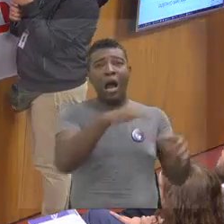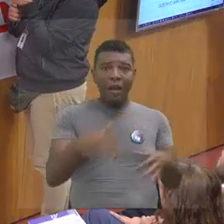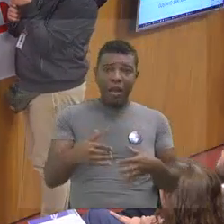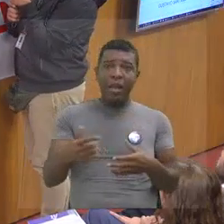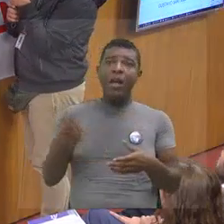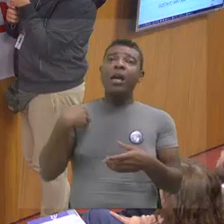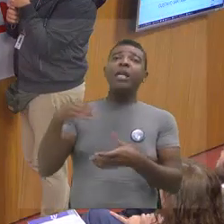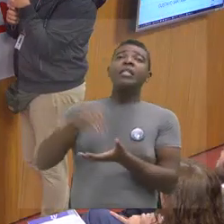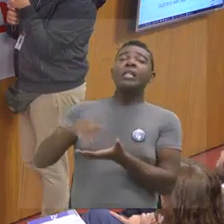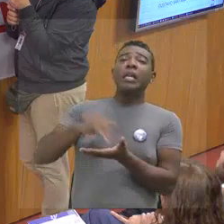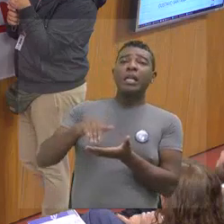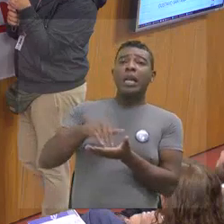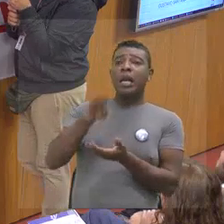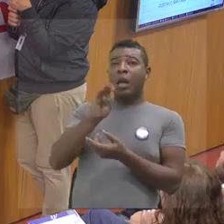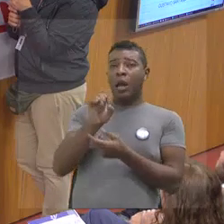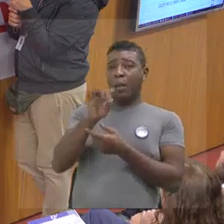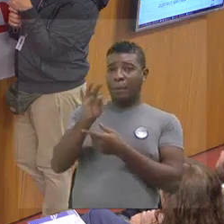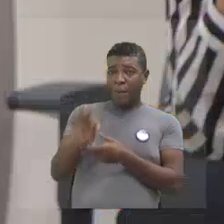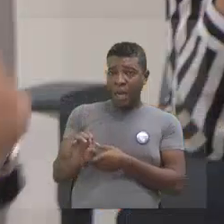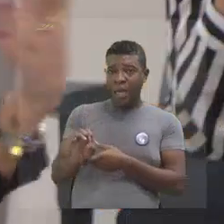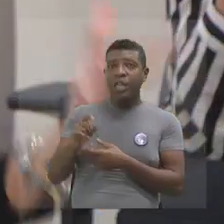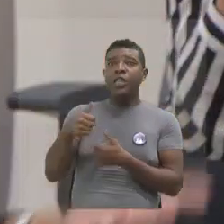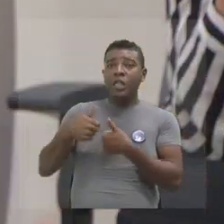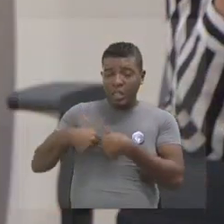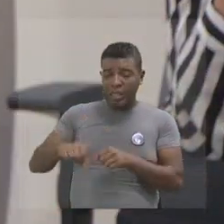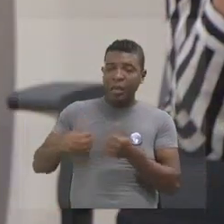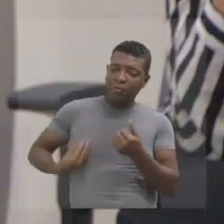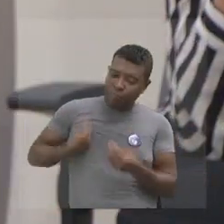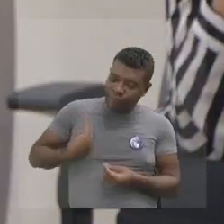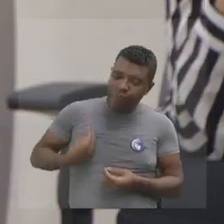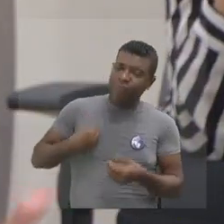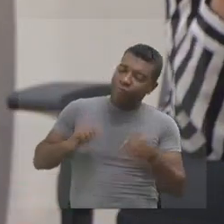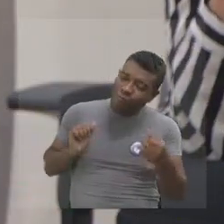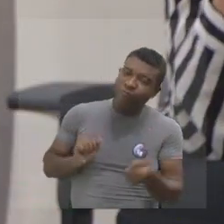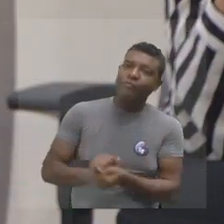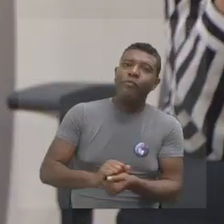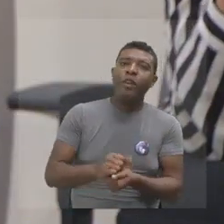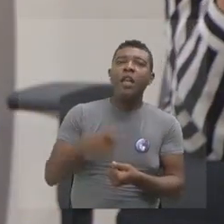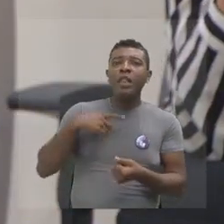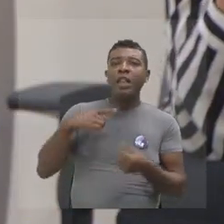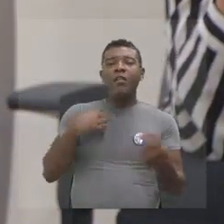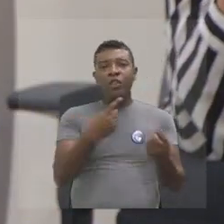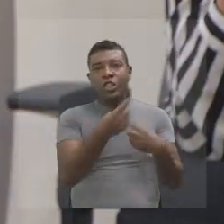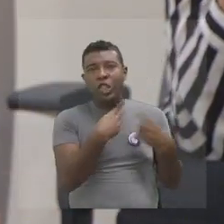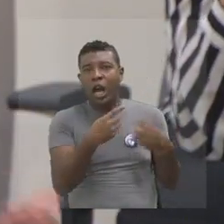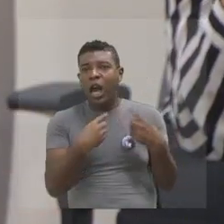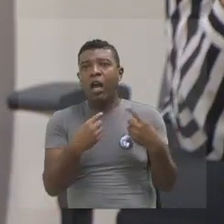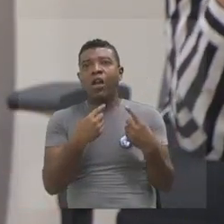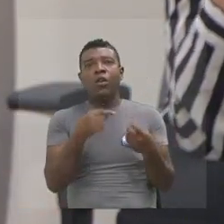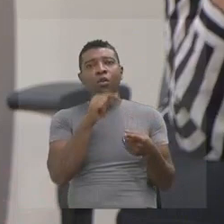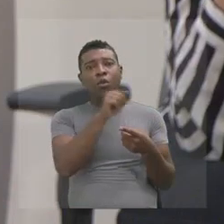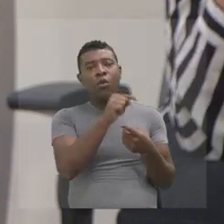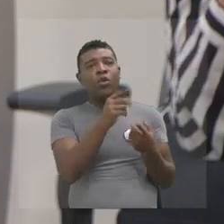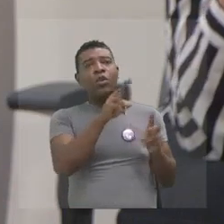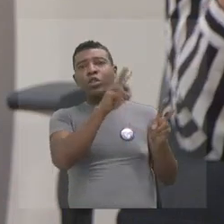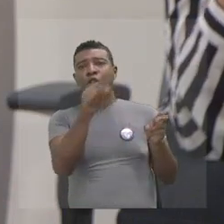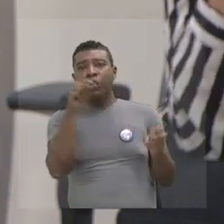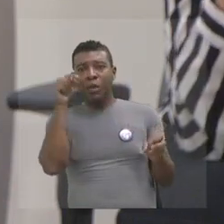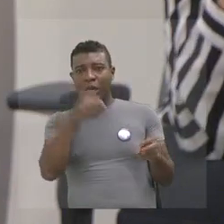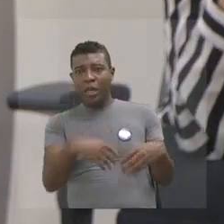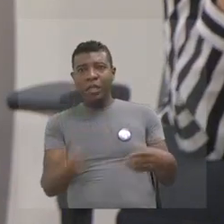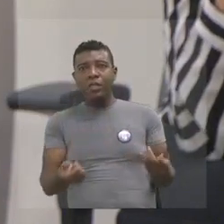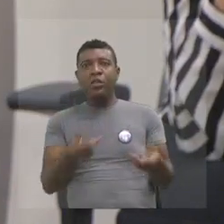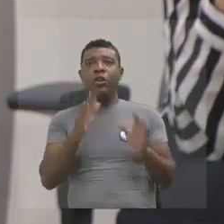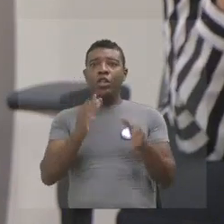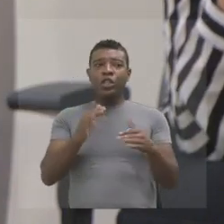Beth e a equipe dela tem participado né muito de perto nós tivemos um diálogo com você sobre isso né avançamos Aí é